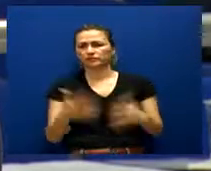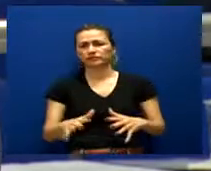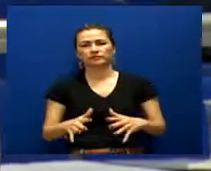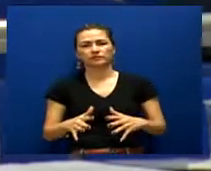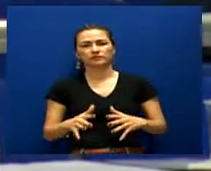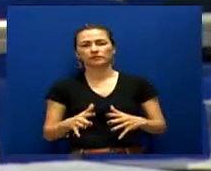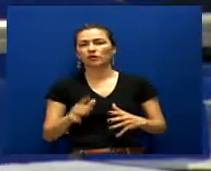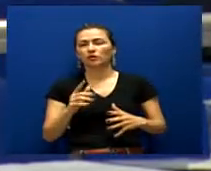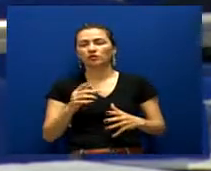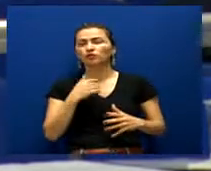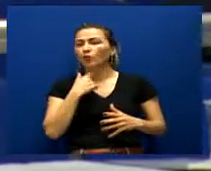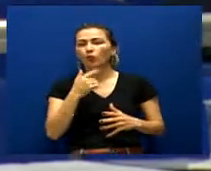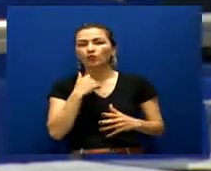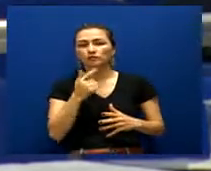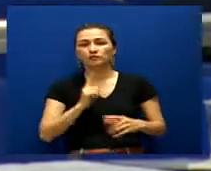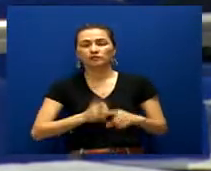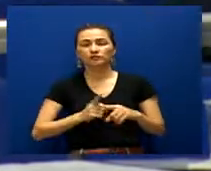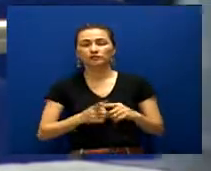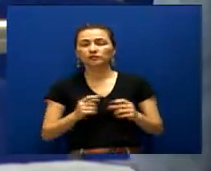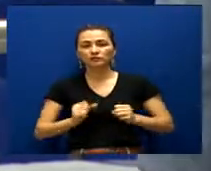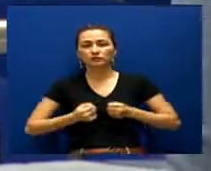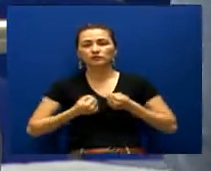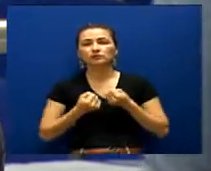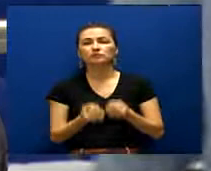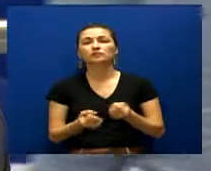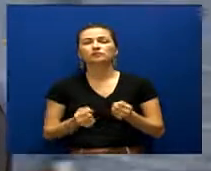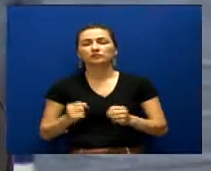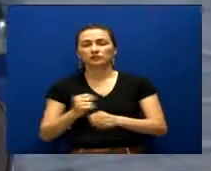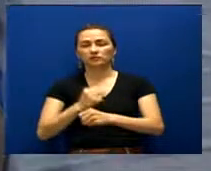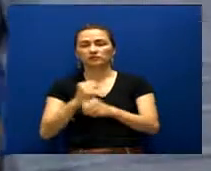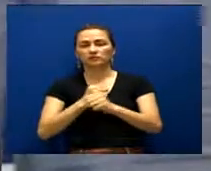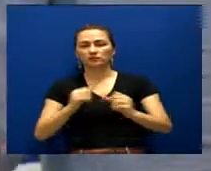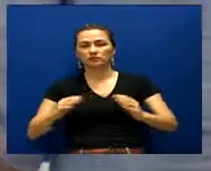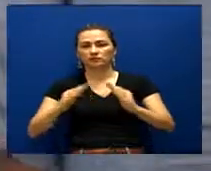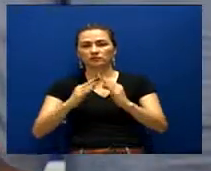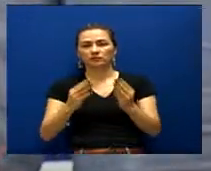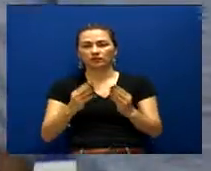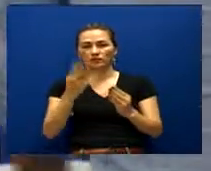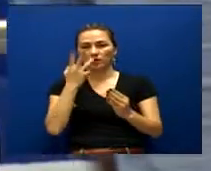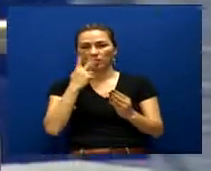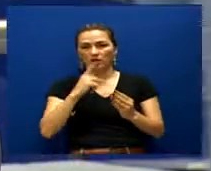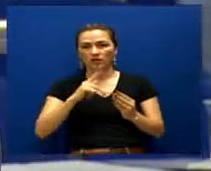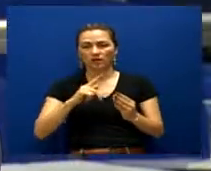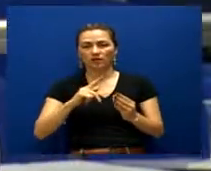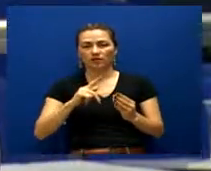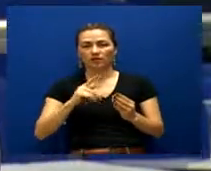da segunda idade, para atender as pessoas com